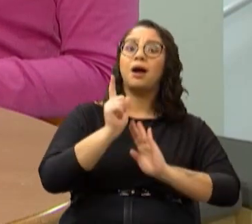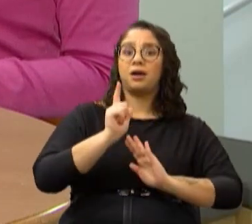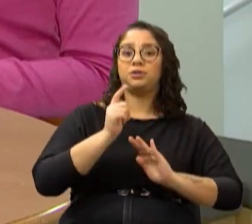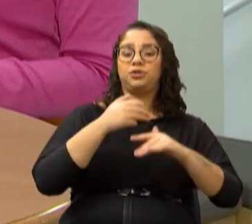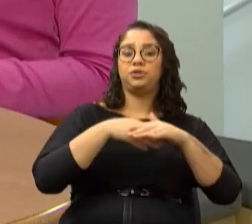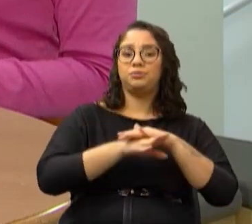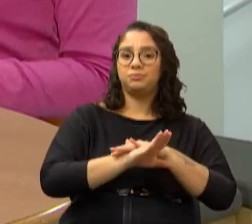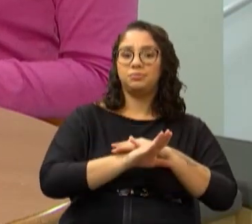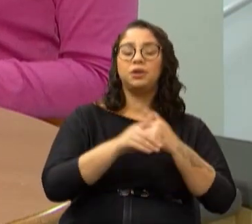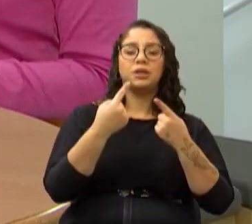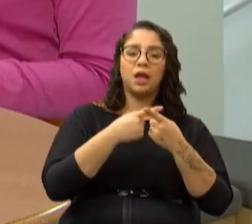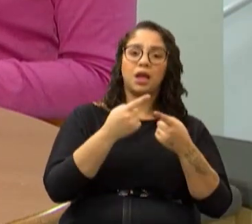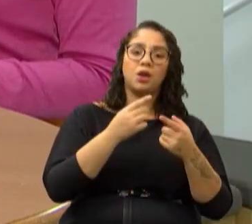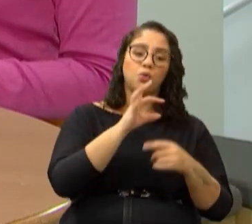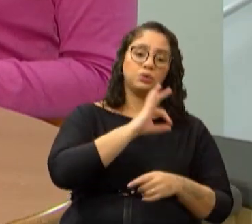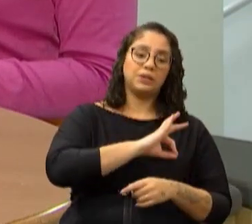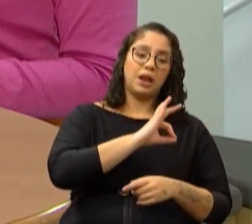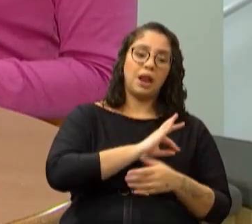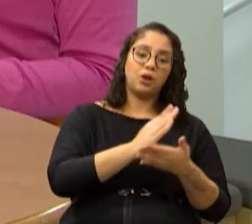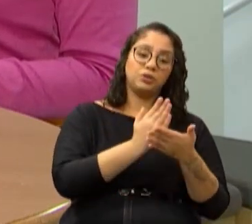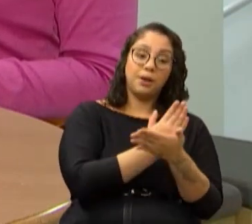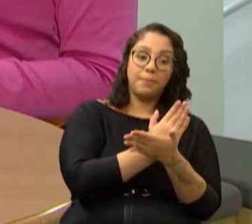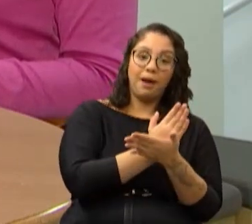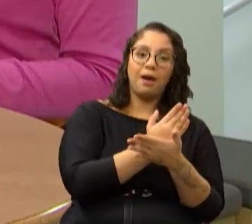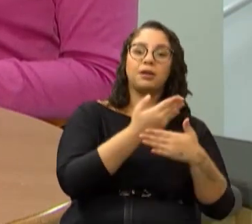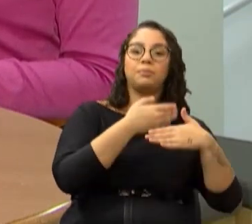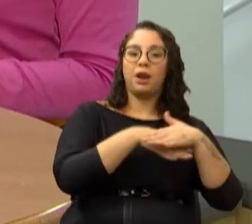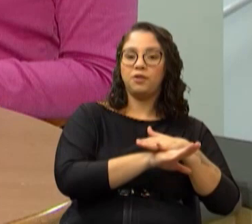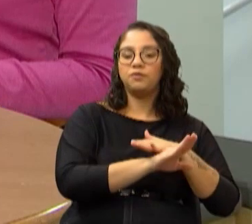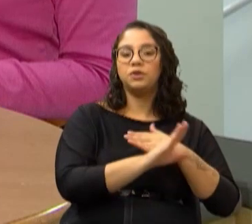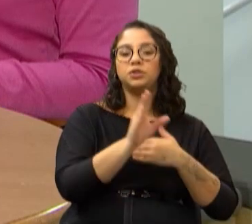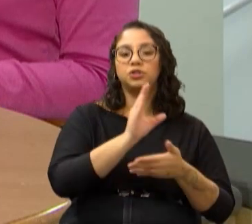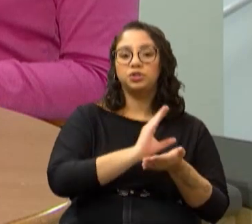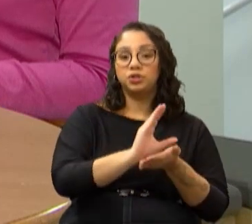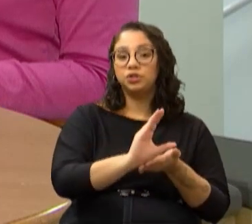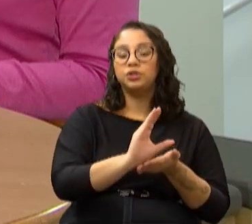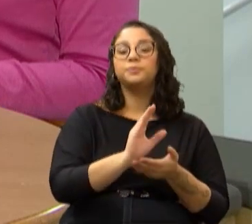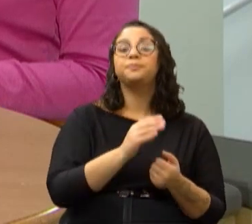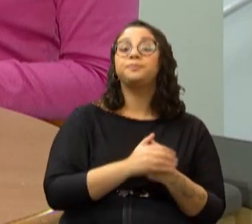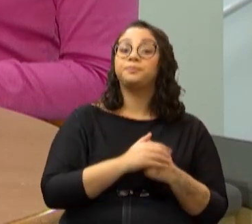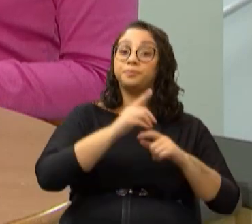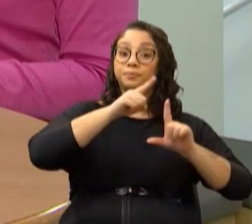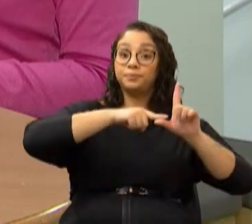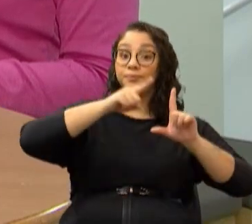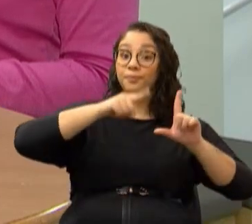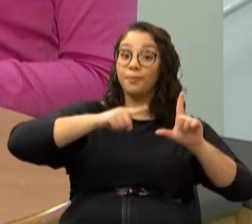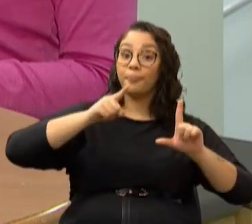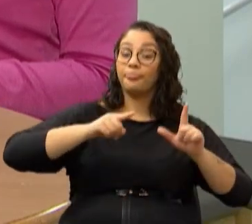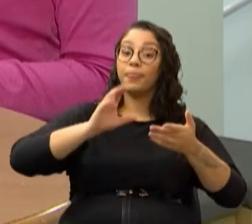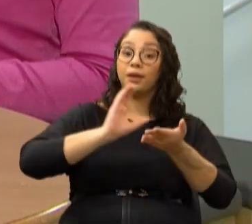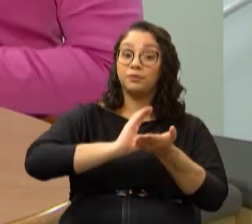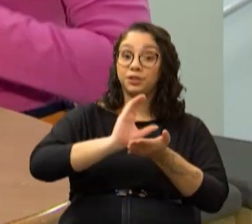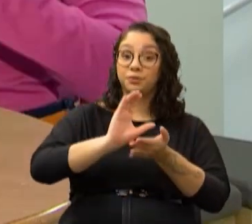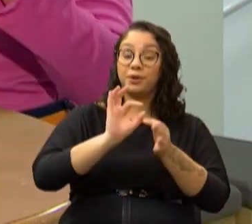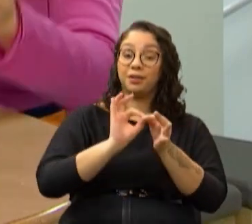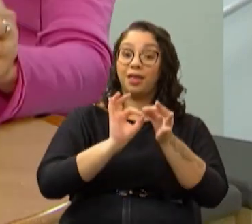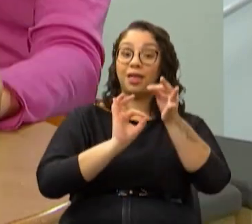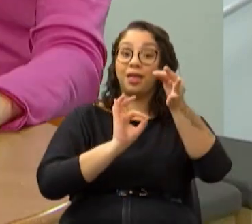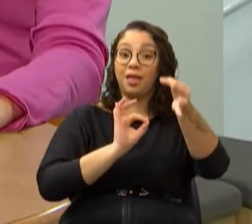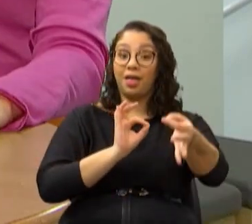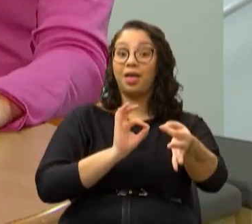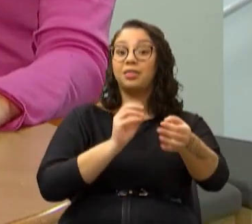não se planejar para investir? Por que não separa uma partezinha aí do seu salário para investir todo mês? É provado, e mais uma vez eu falo sobre